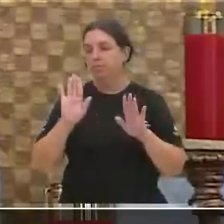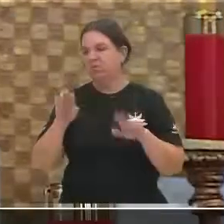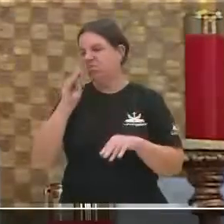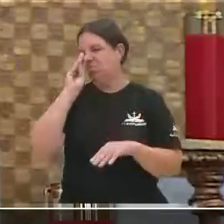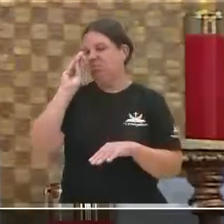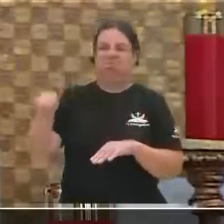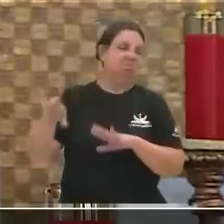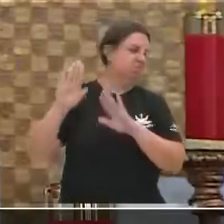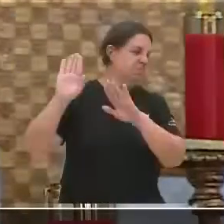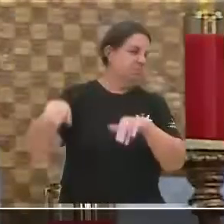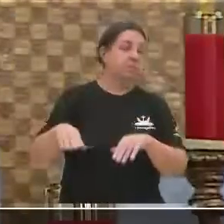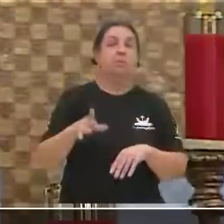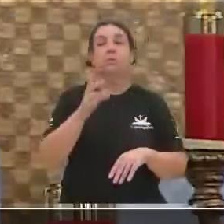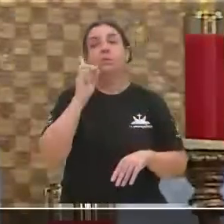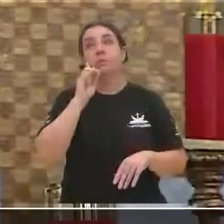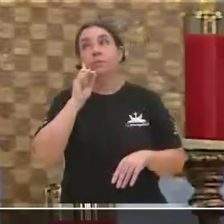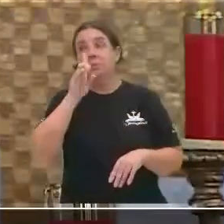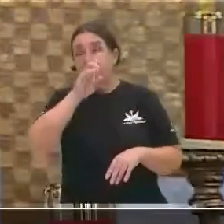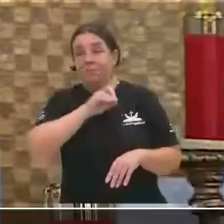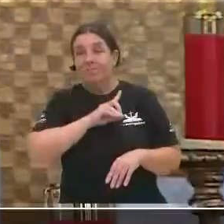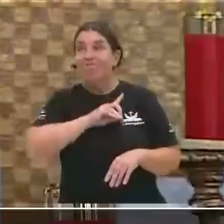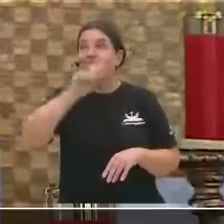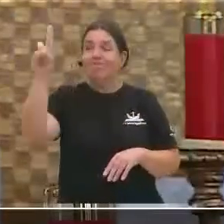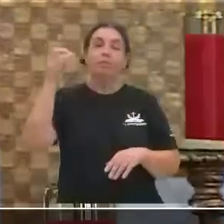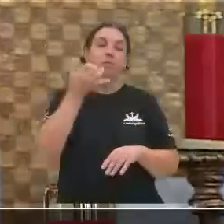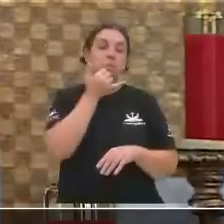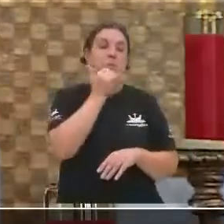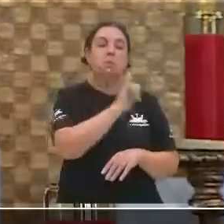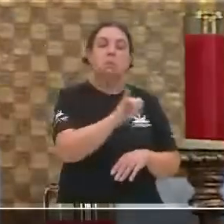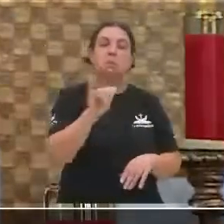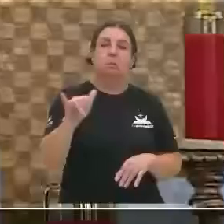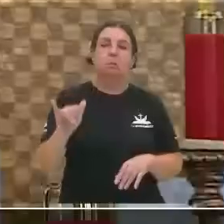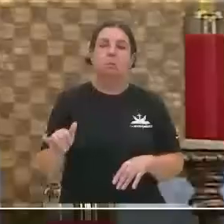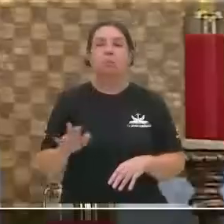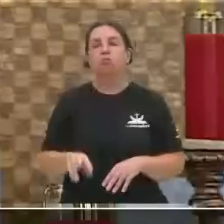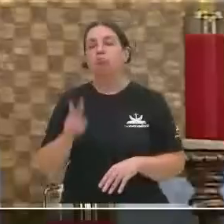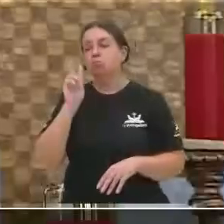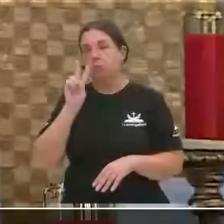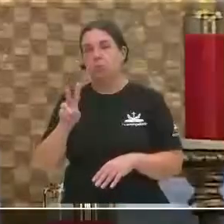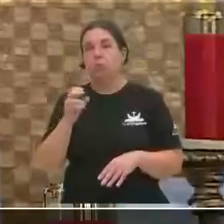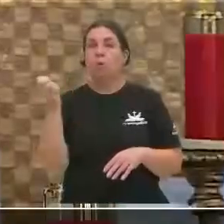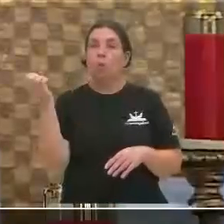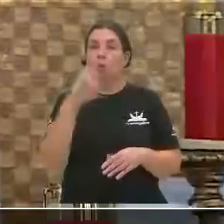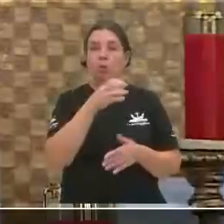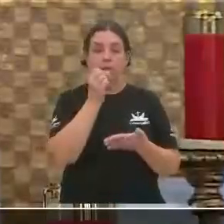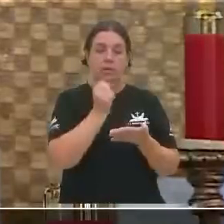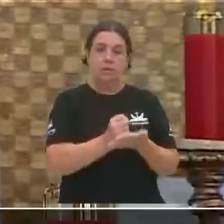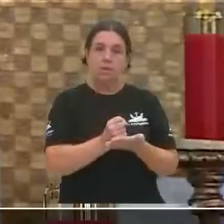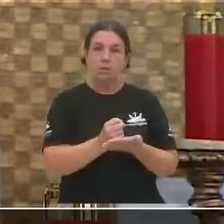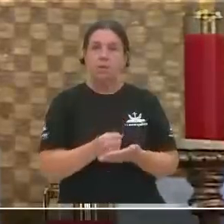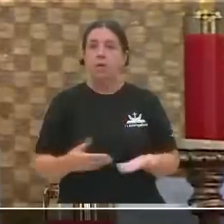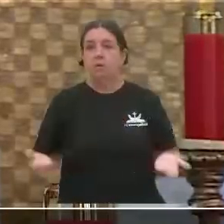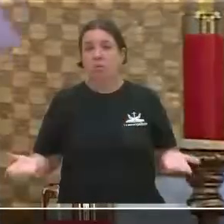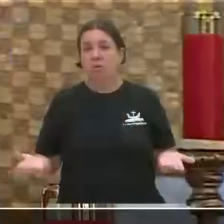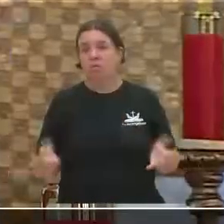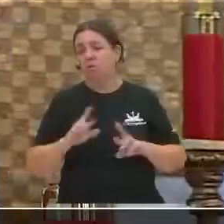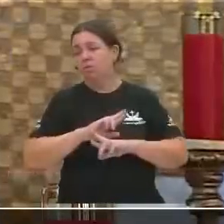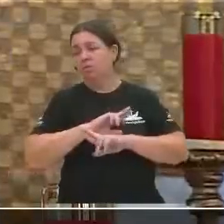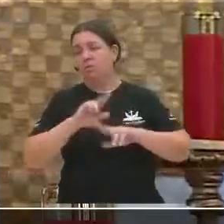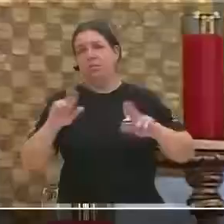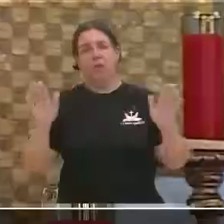costas Deus perdoando se nós olharmos no Novo Testamento quantas